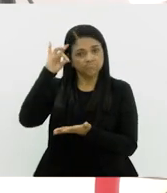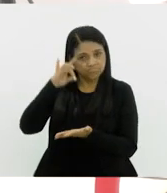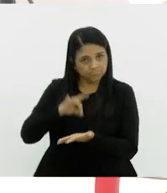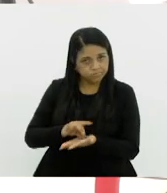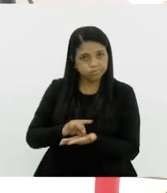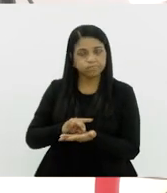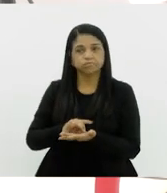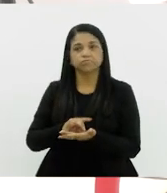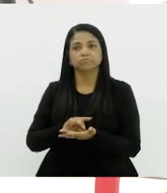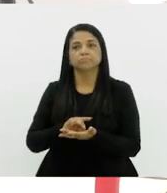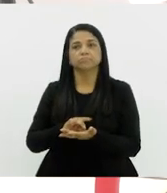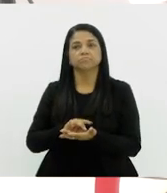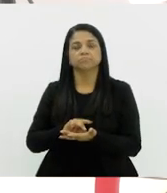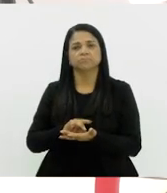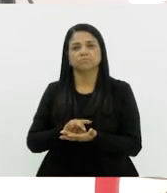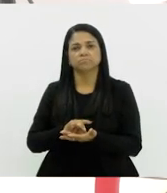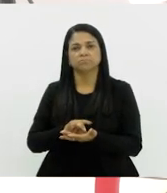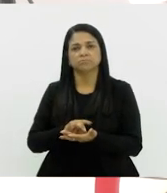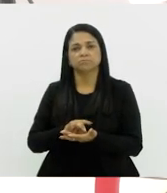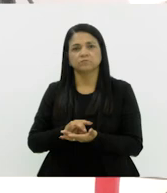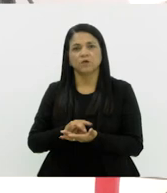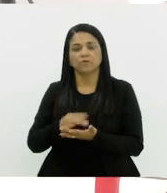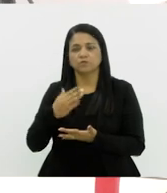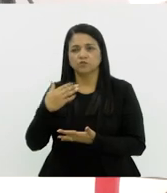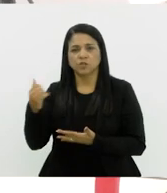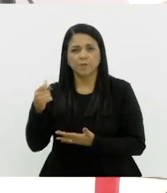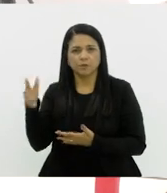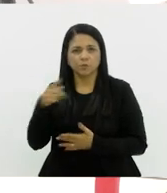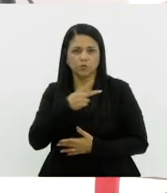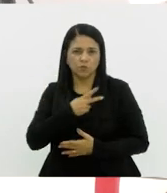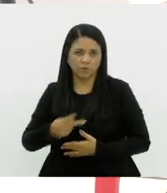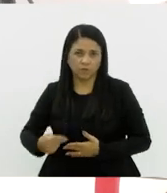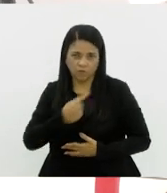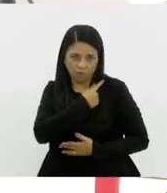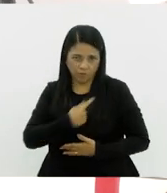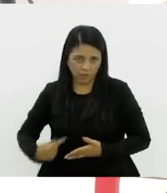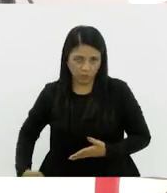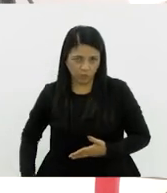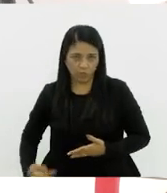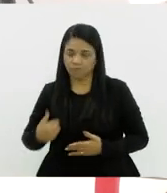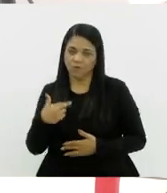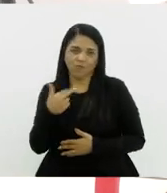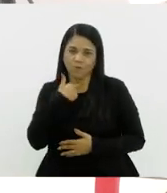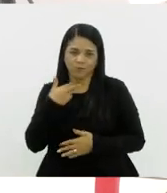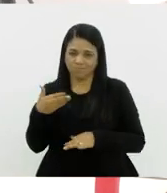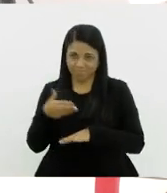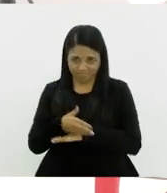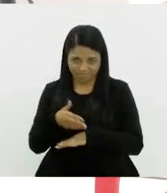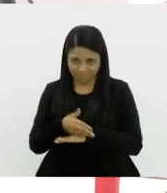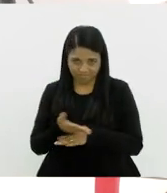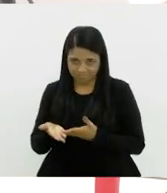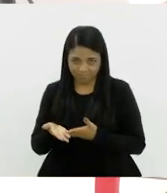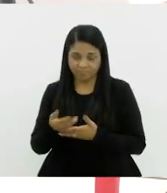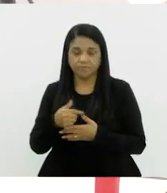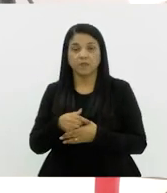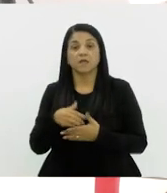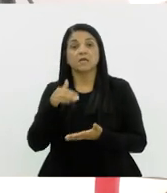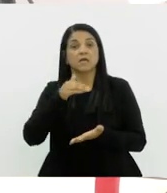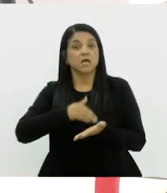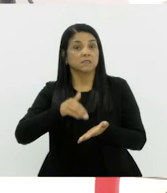foram chamados agora pelo governador para um determinado assunto. Sim. Não vão estar presentes. A Secretaria